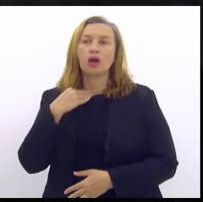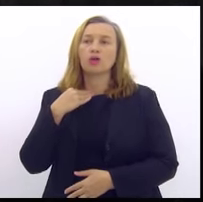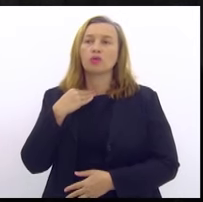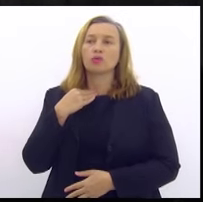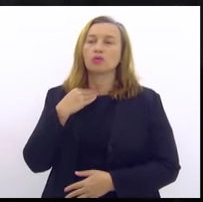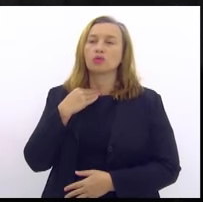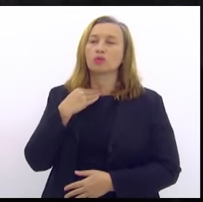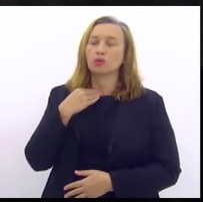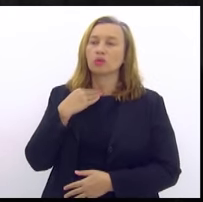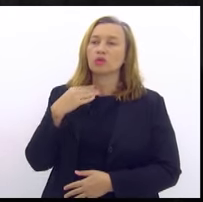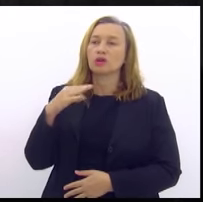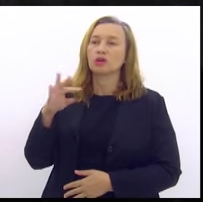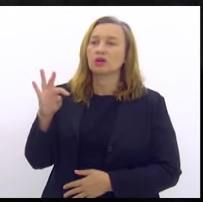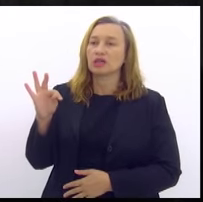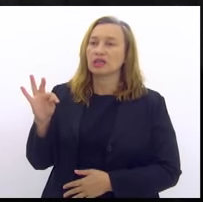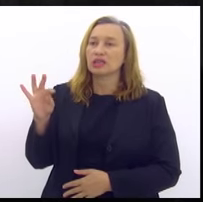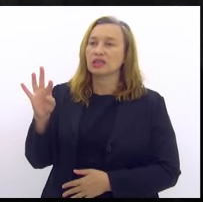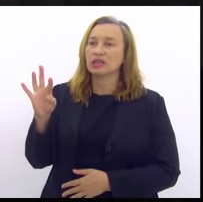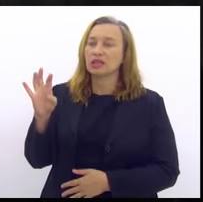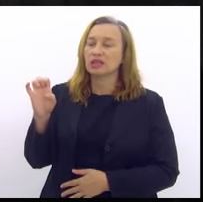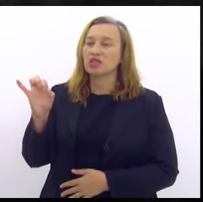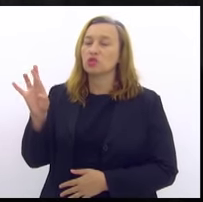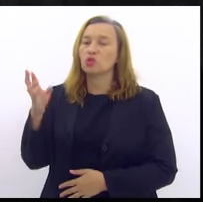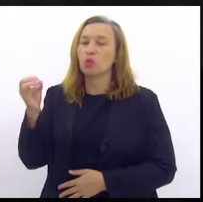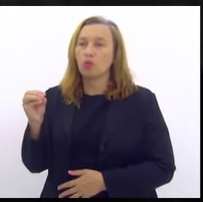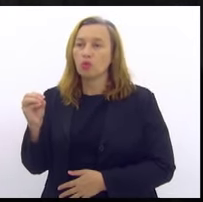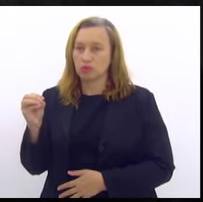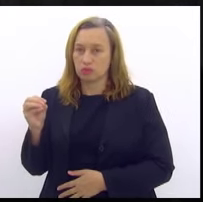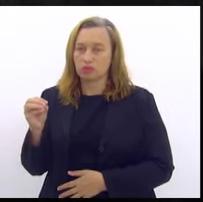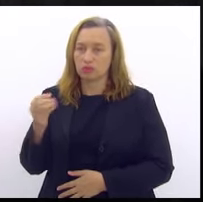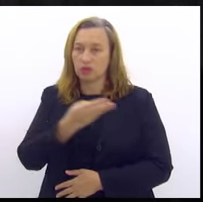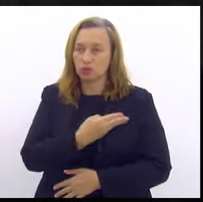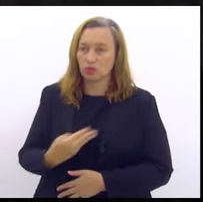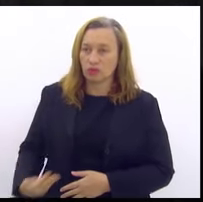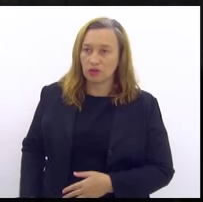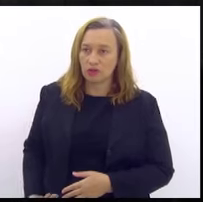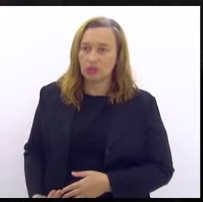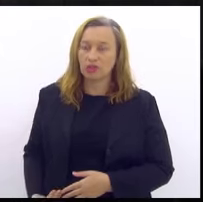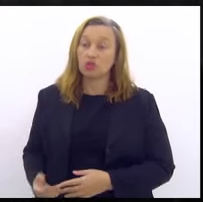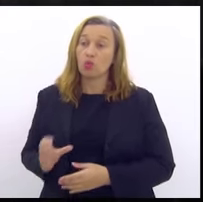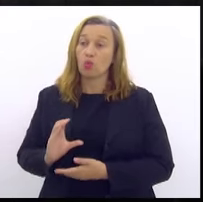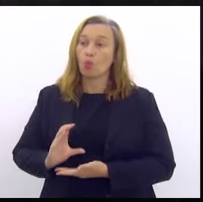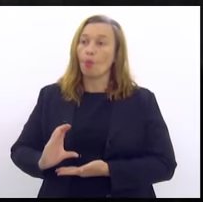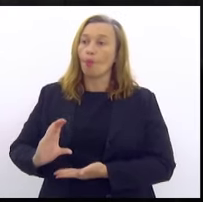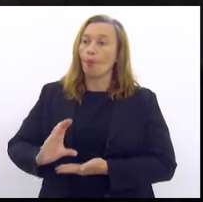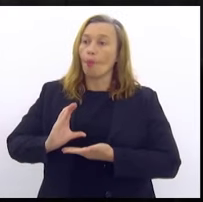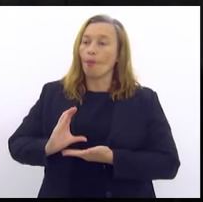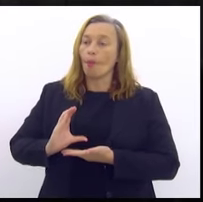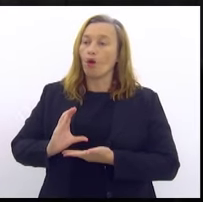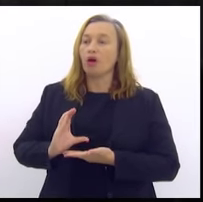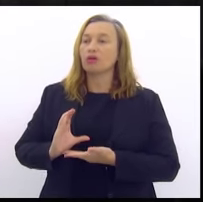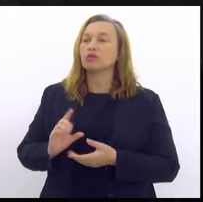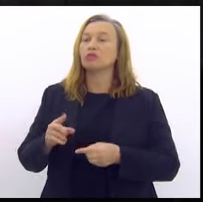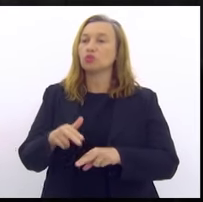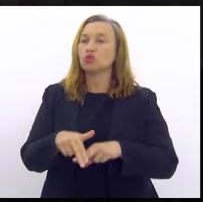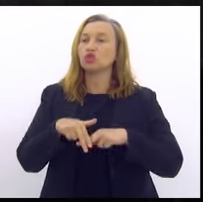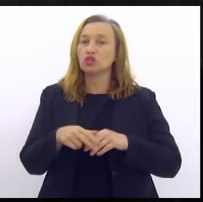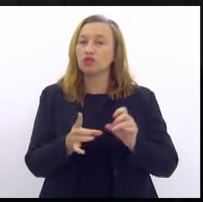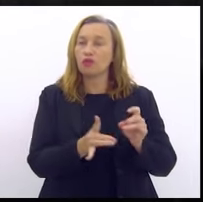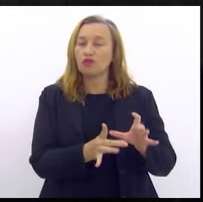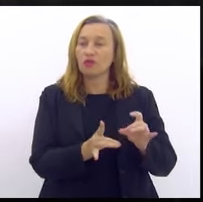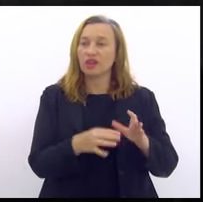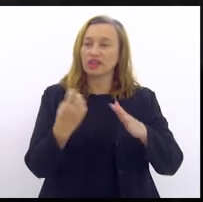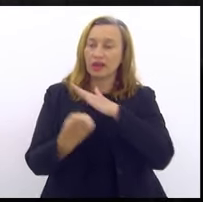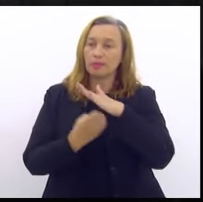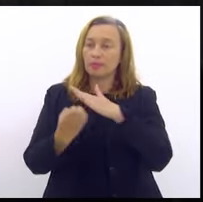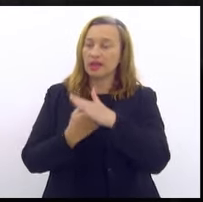estava estourando de dinheiro em função da privatização da SEDAI.